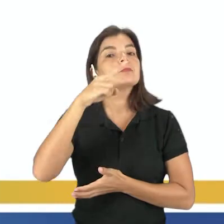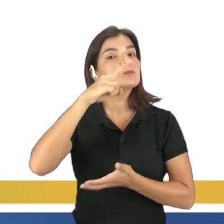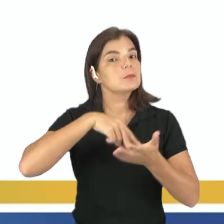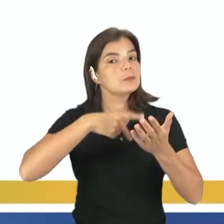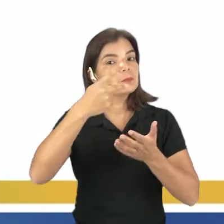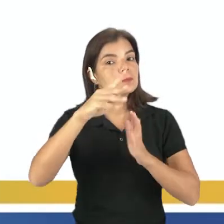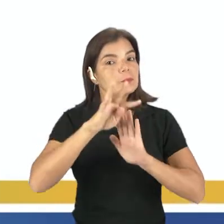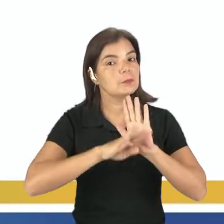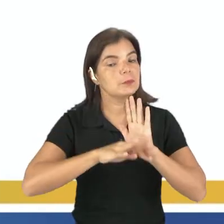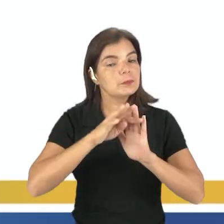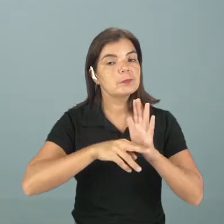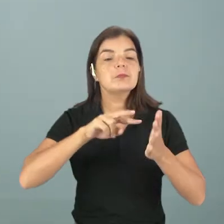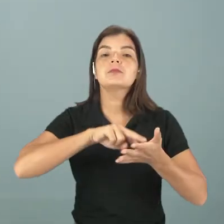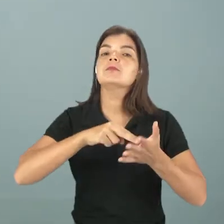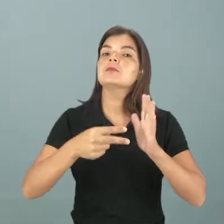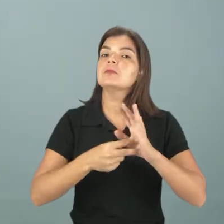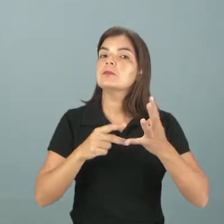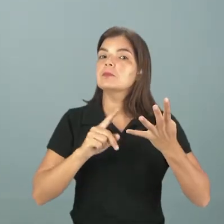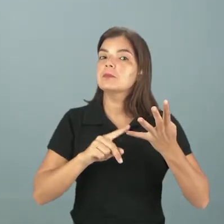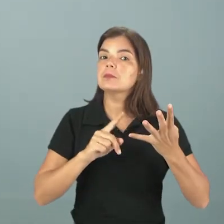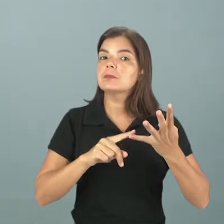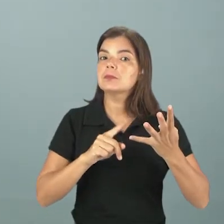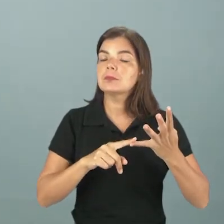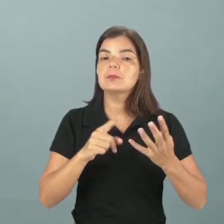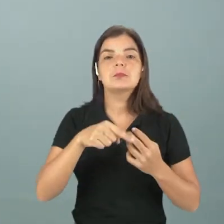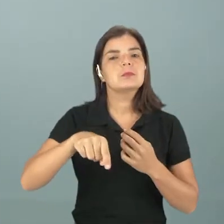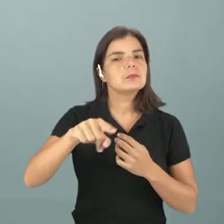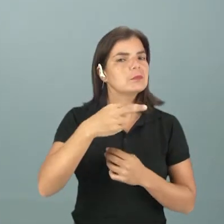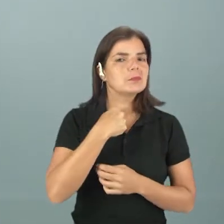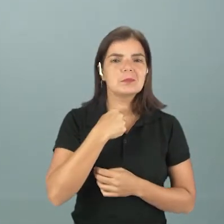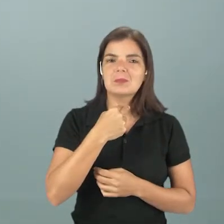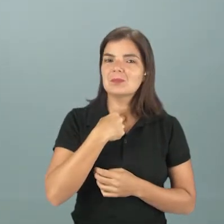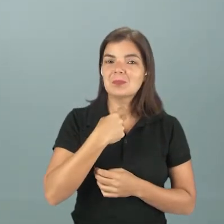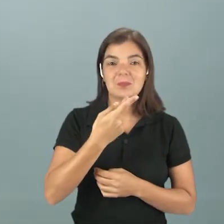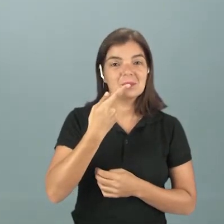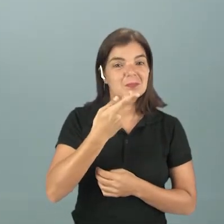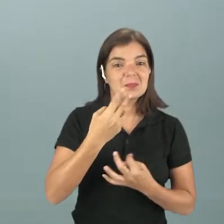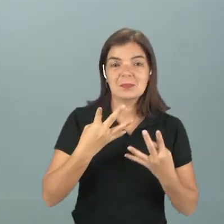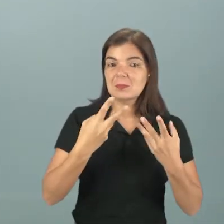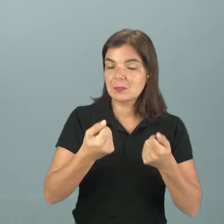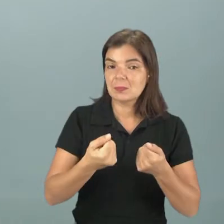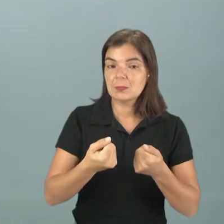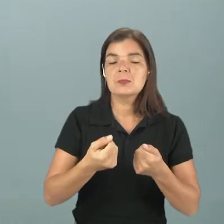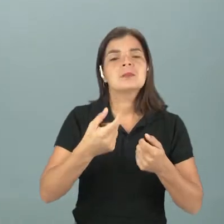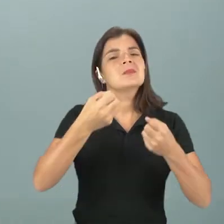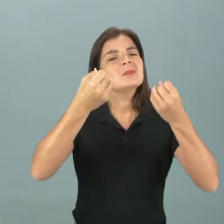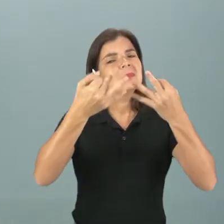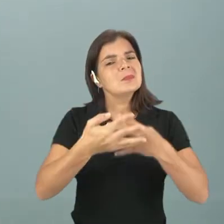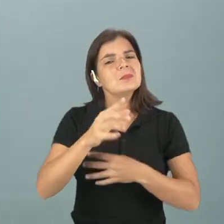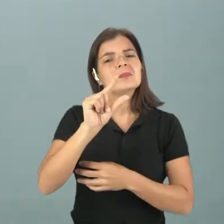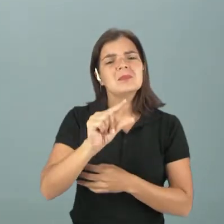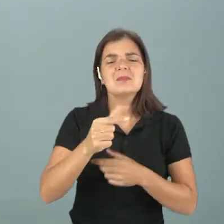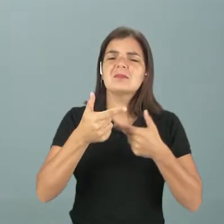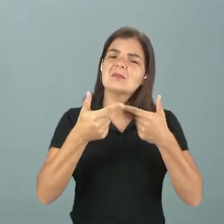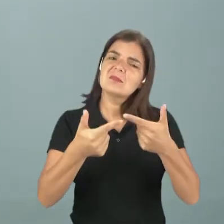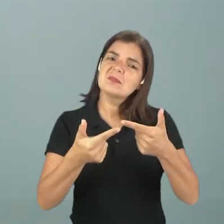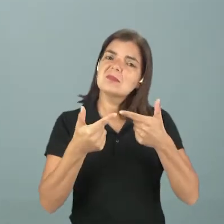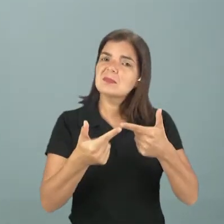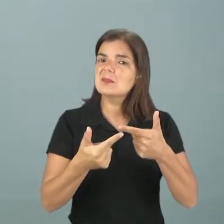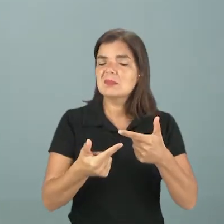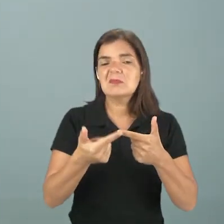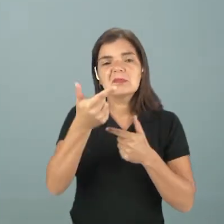texto. Então, o que isso quer dizer nesse quarto ponto? Que você não pode contar tudo. Fale o necessário. Não seja chato, não